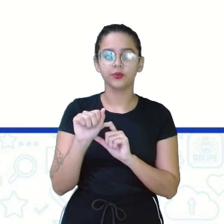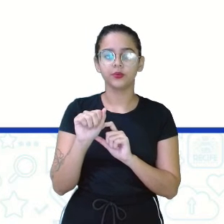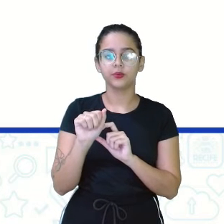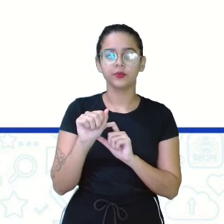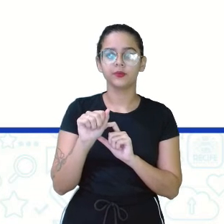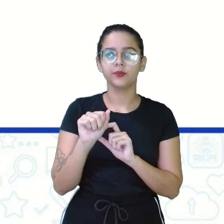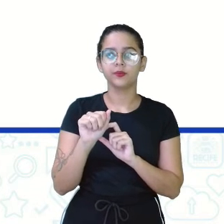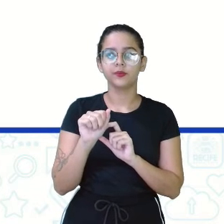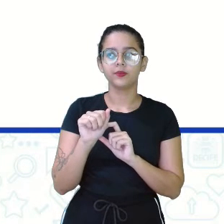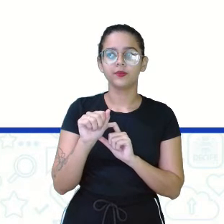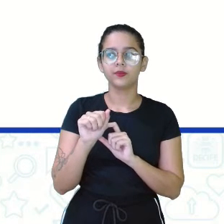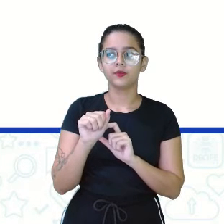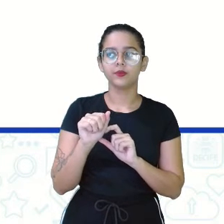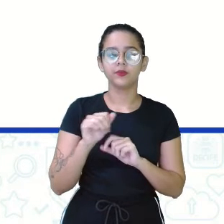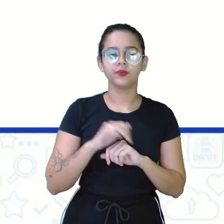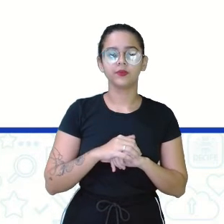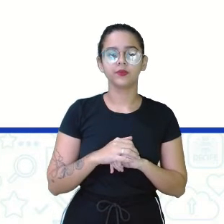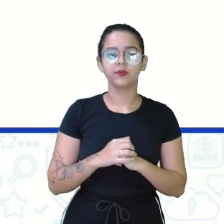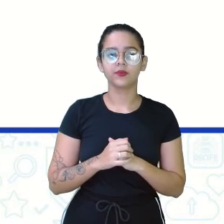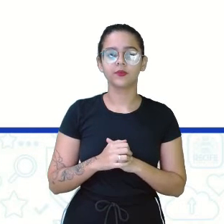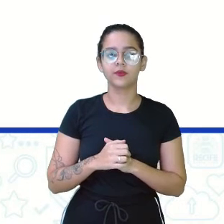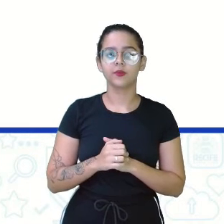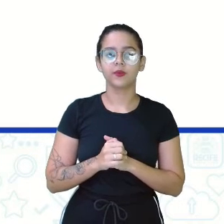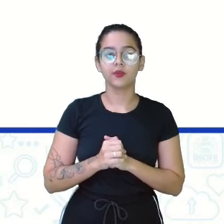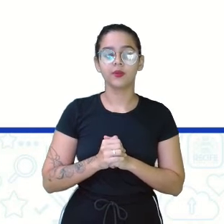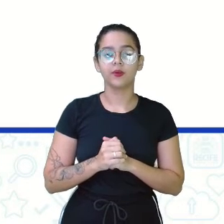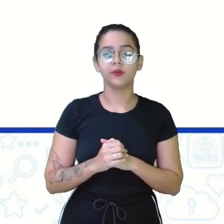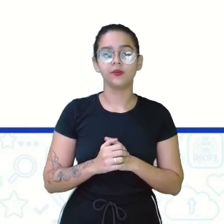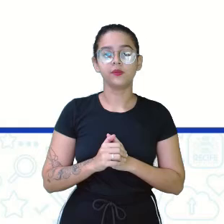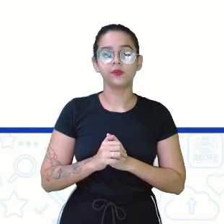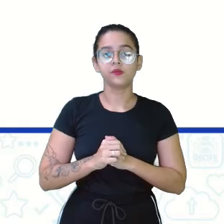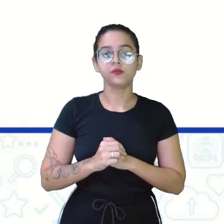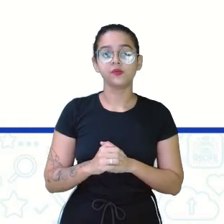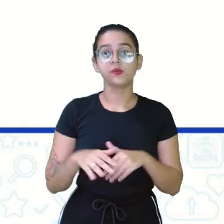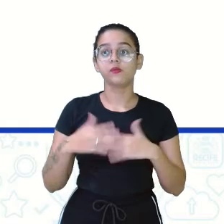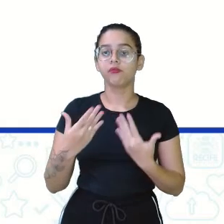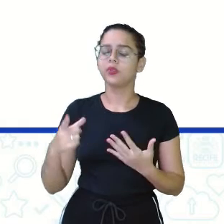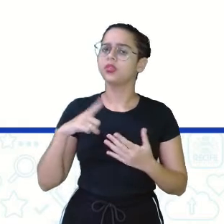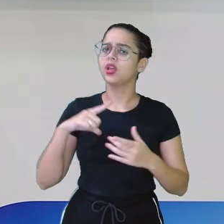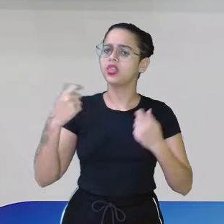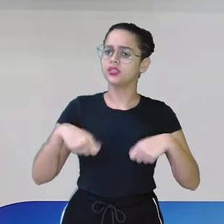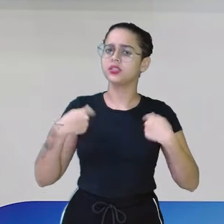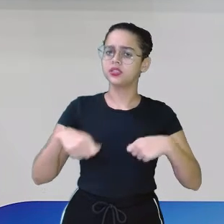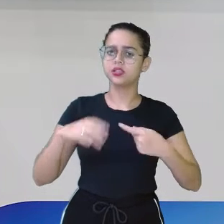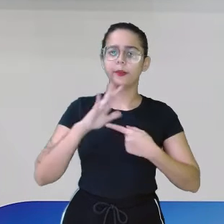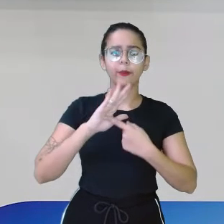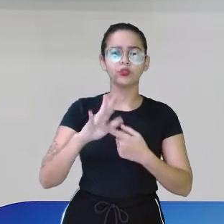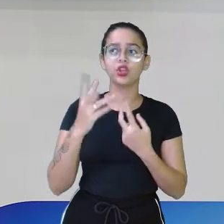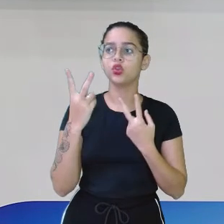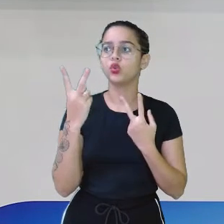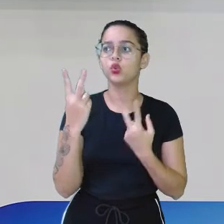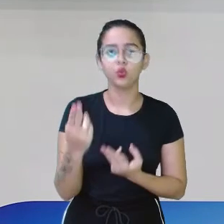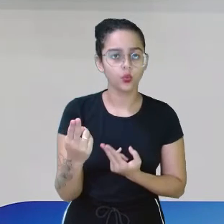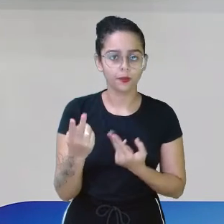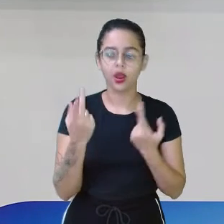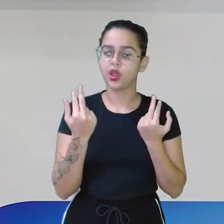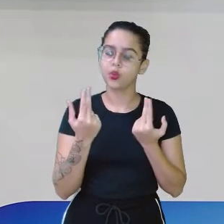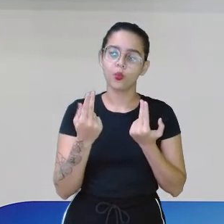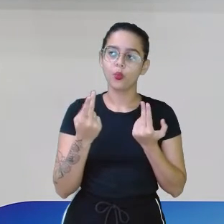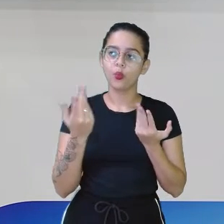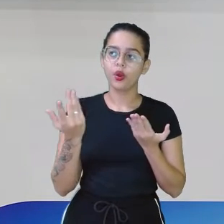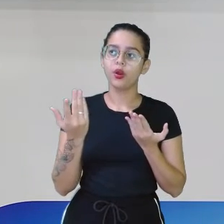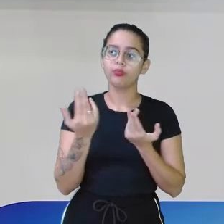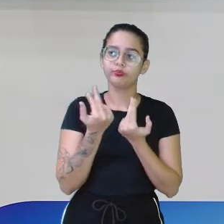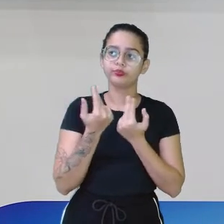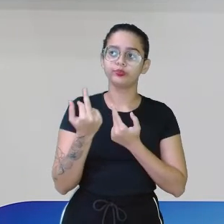gente? Esse azinho, azinho aí, tá? Então, eles têm essa necessidade de se apresentar em dupla, igualzinho ali,